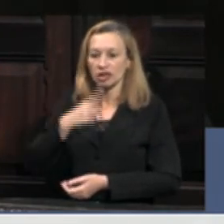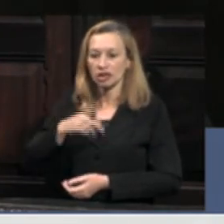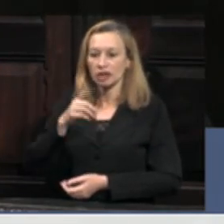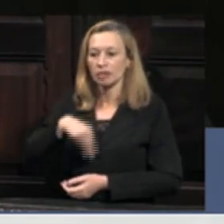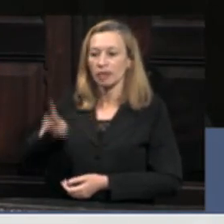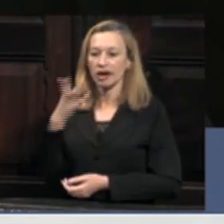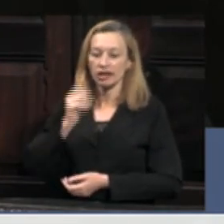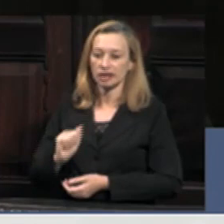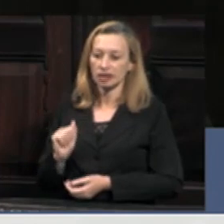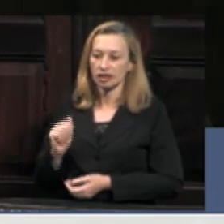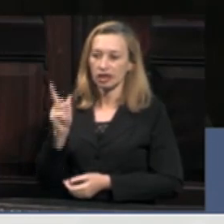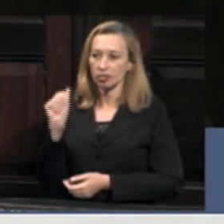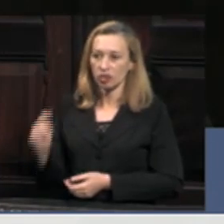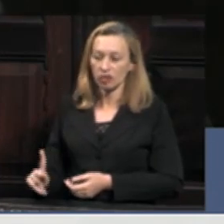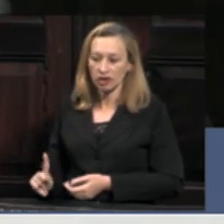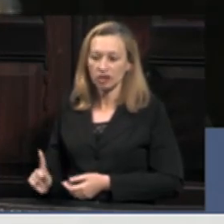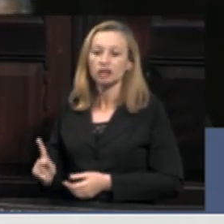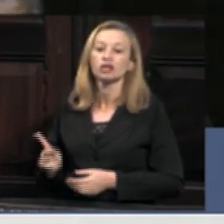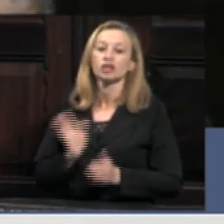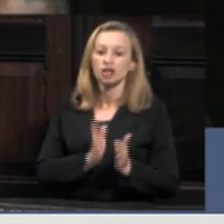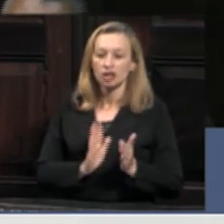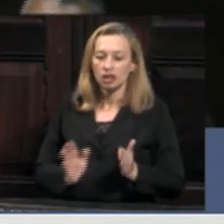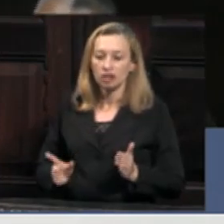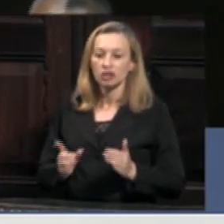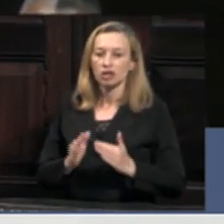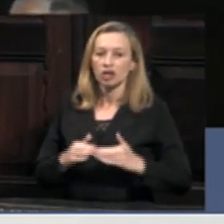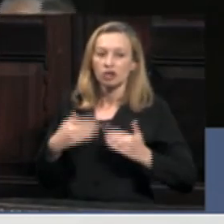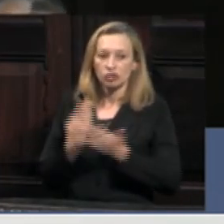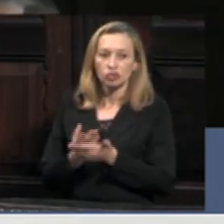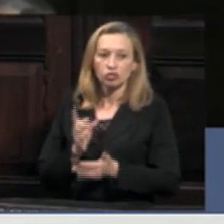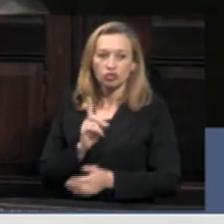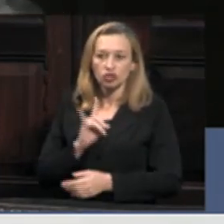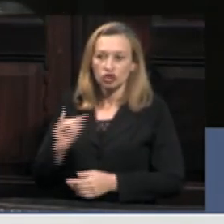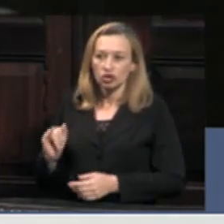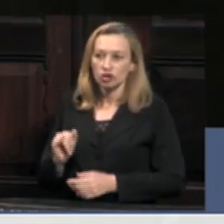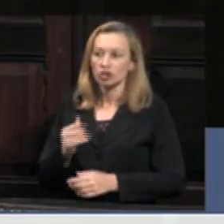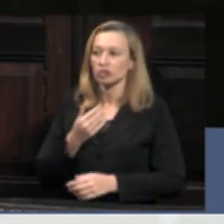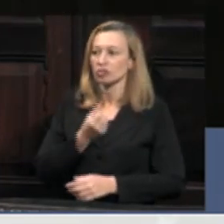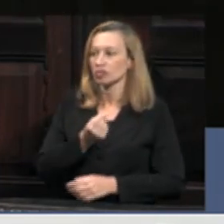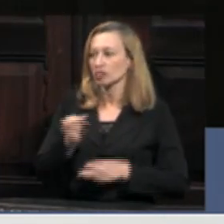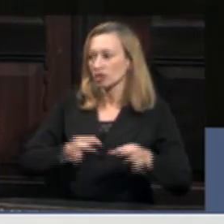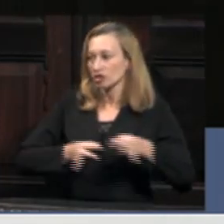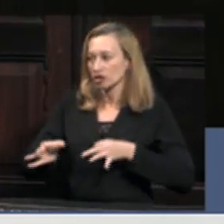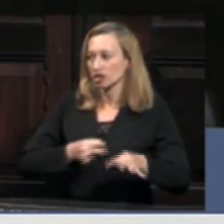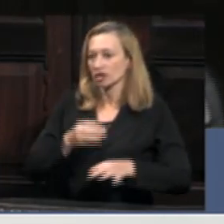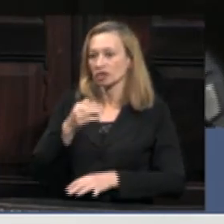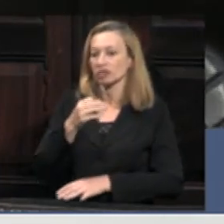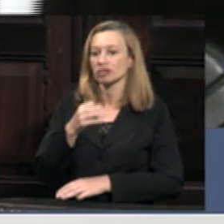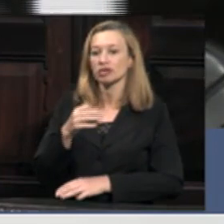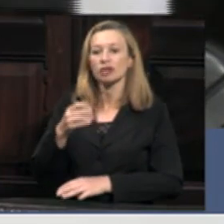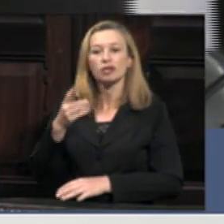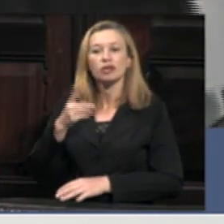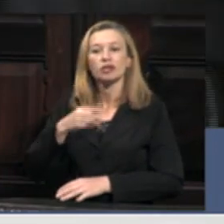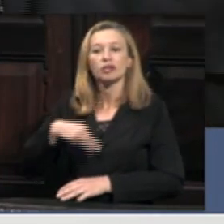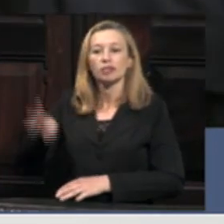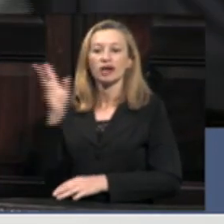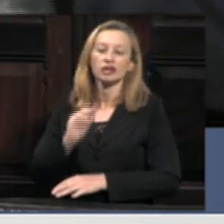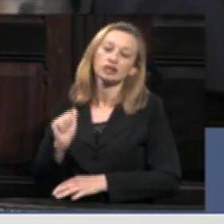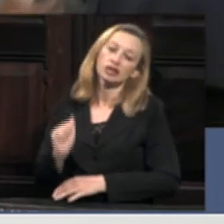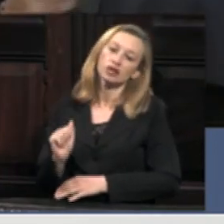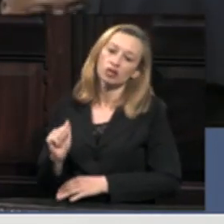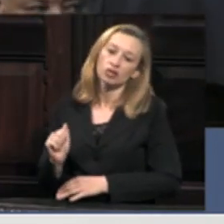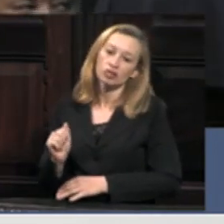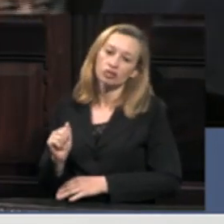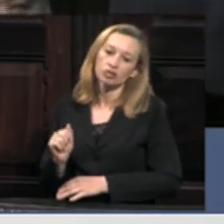aprovam nesse como estão, aprovado. Requer a inclusão na ordem do dia do projeto de lei 2842/2018, deputada Marta Rocha. Senhores que aprovam nesse como estão,